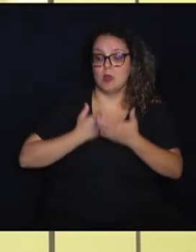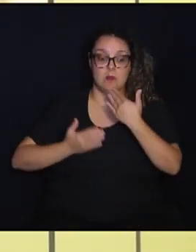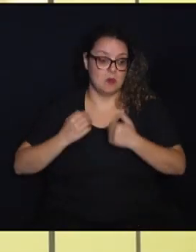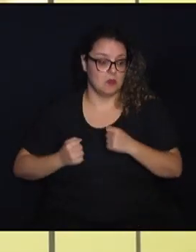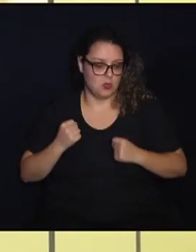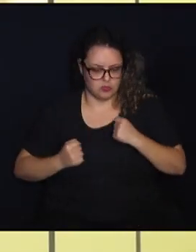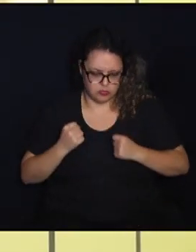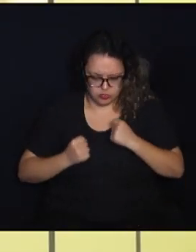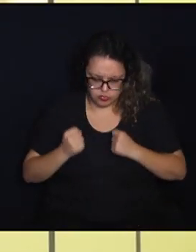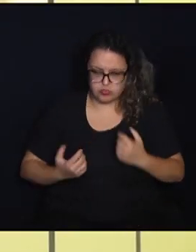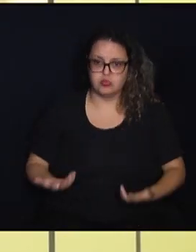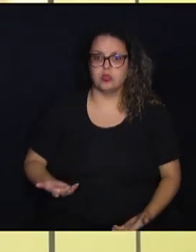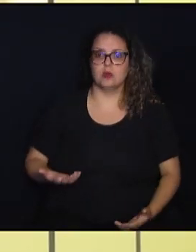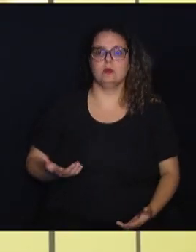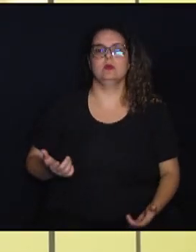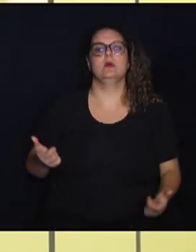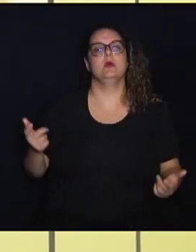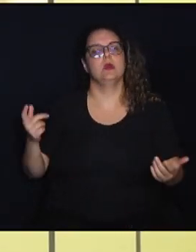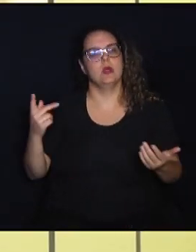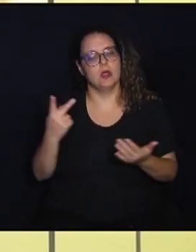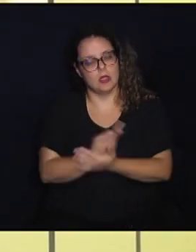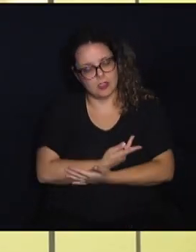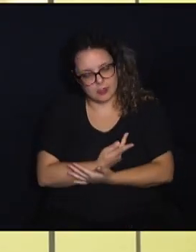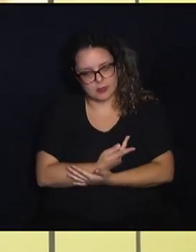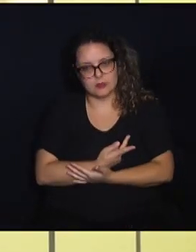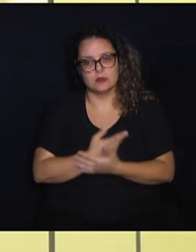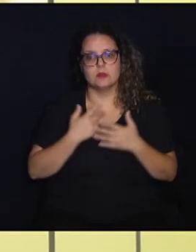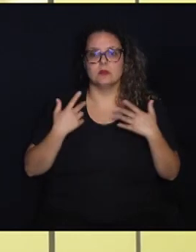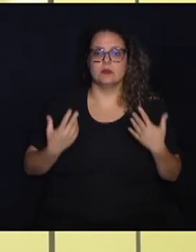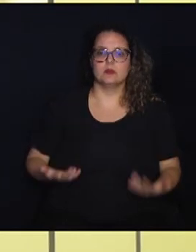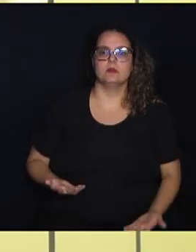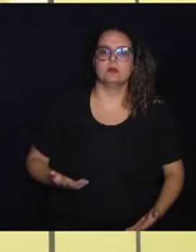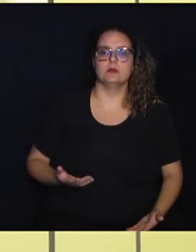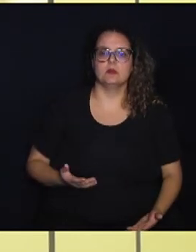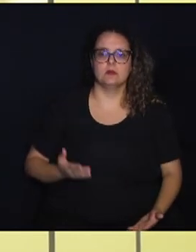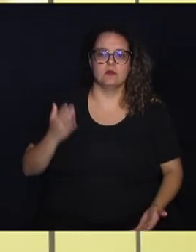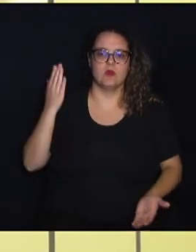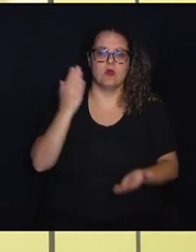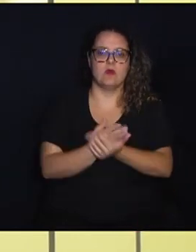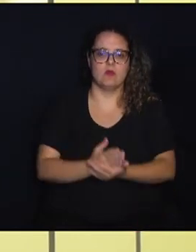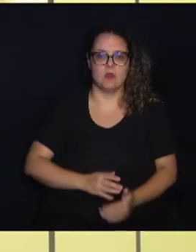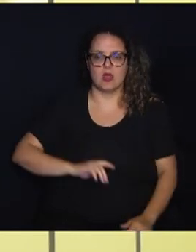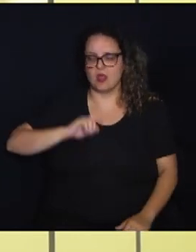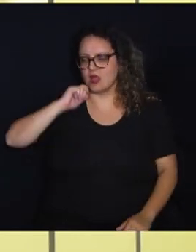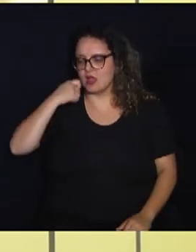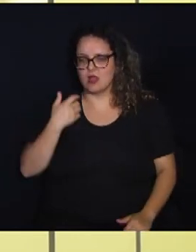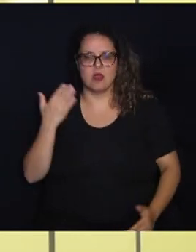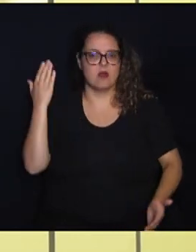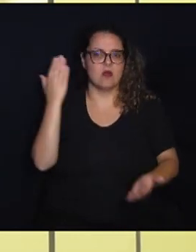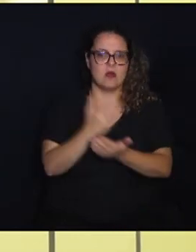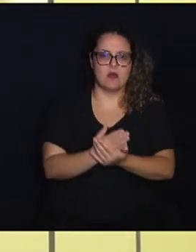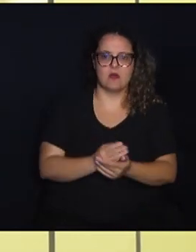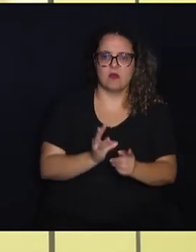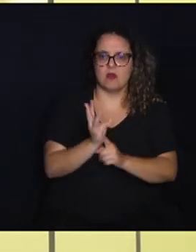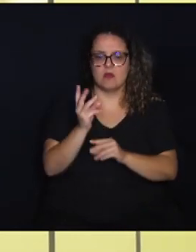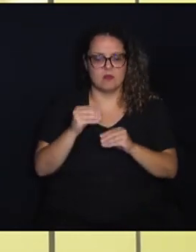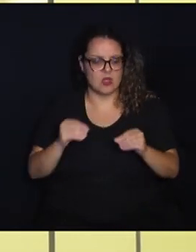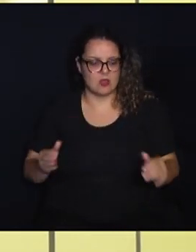reduz tudo. Errado. Em vez de pegar, vou cortar o pão, vou cortar a farinha, vou cortar o açúcar, tudo de uma vez?